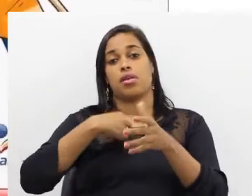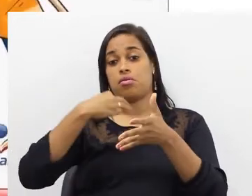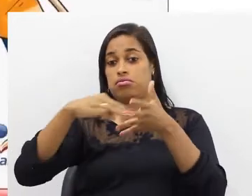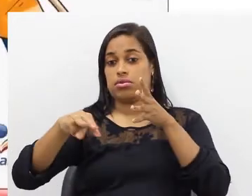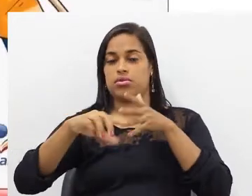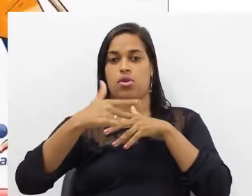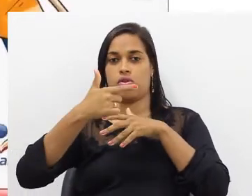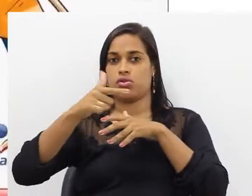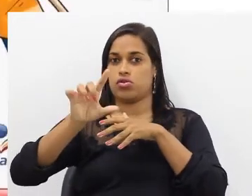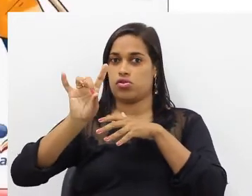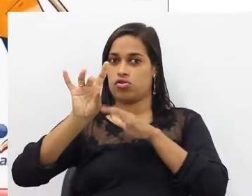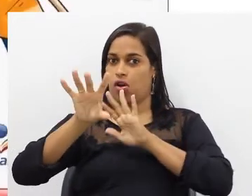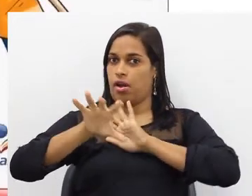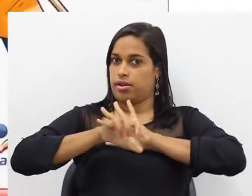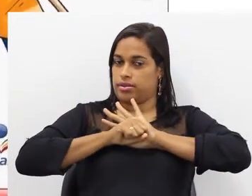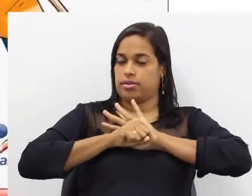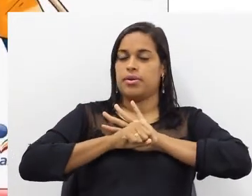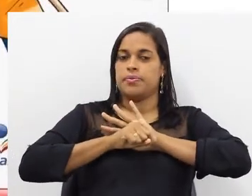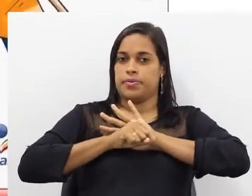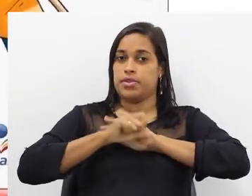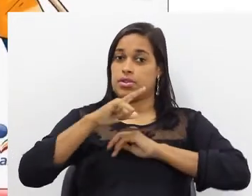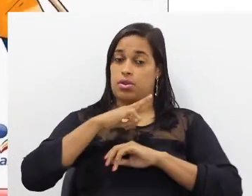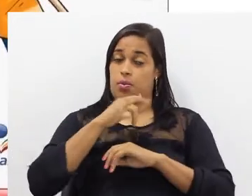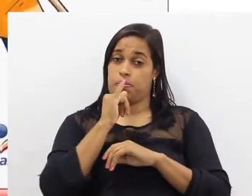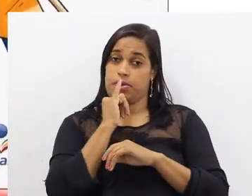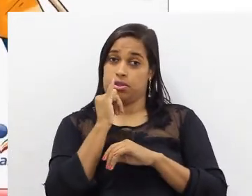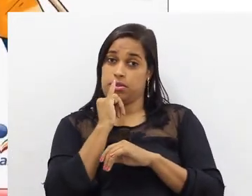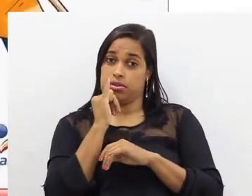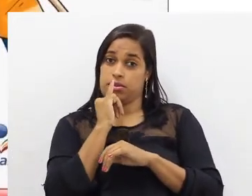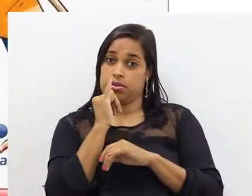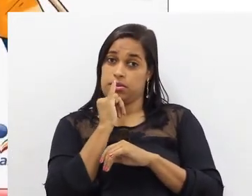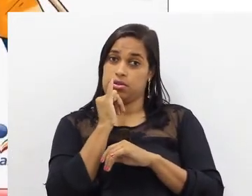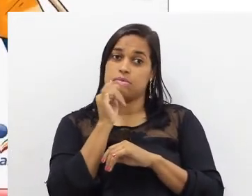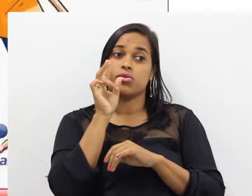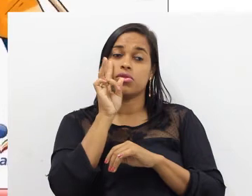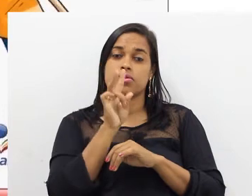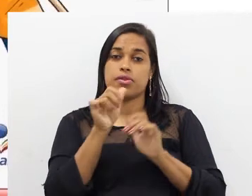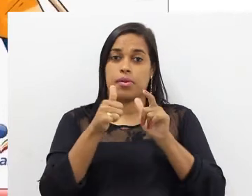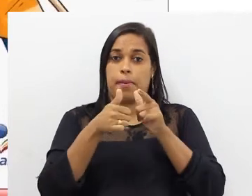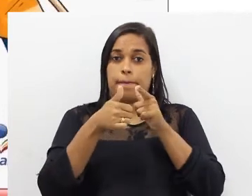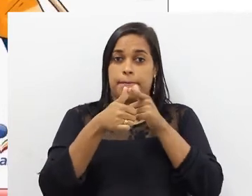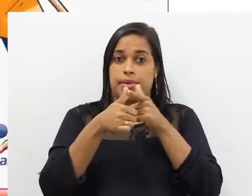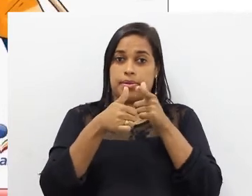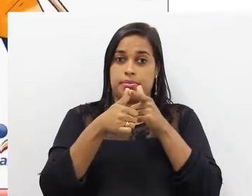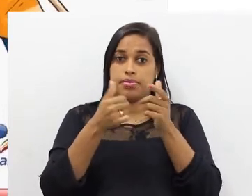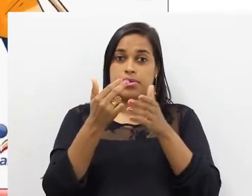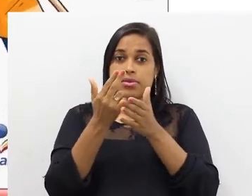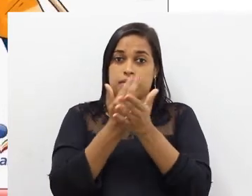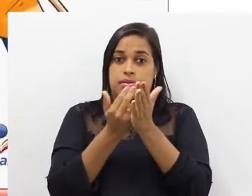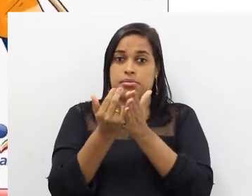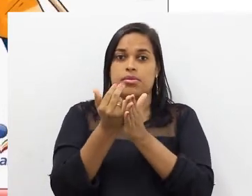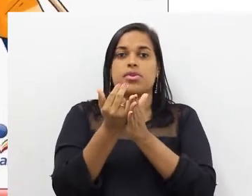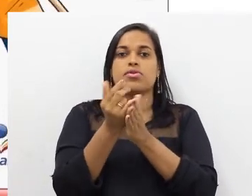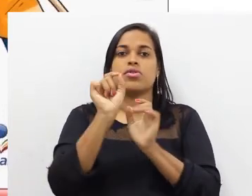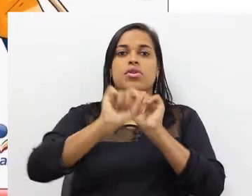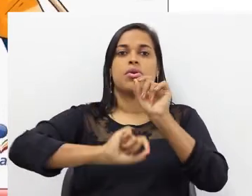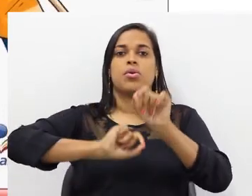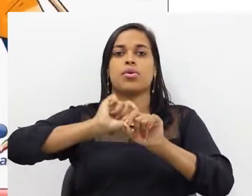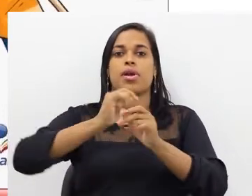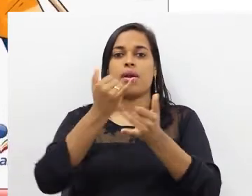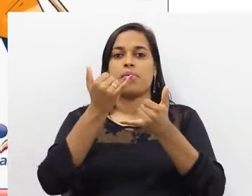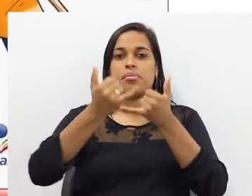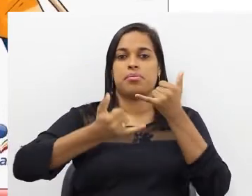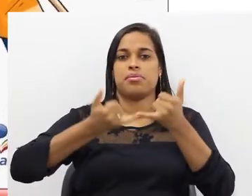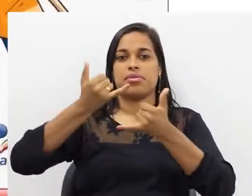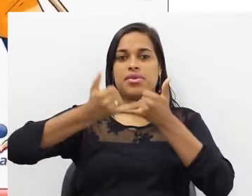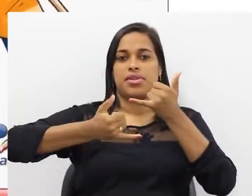só recebe. Então tem um exemplo aí que eu coloquei até na nossa primeira imagem, que é a brincadeira do copinho